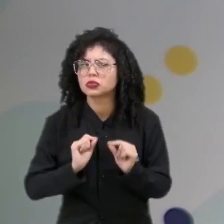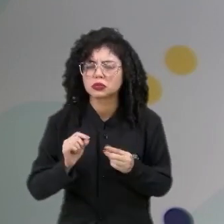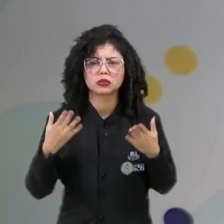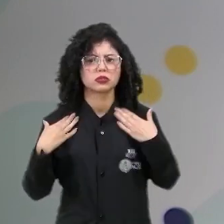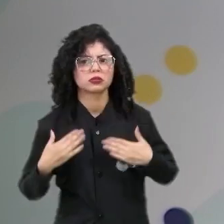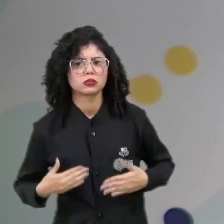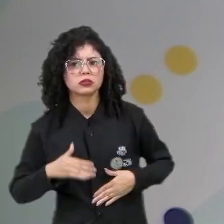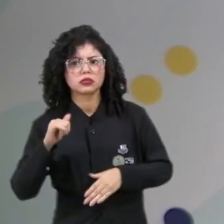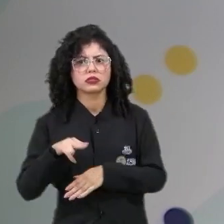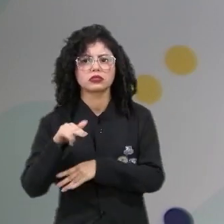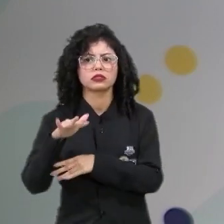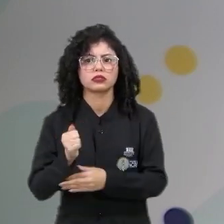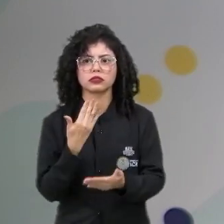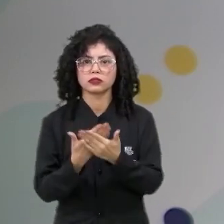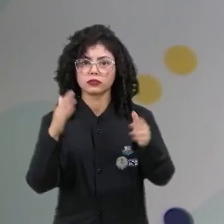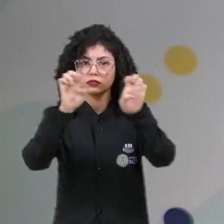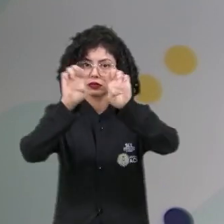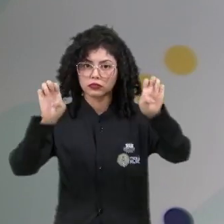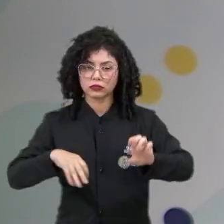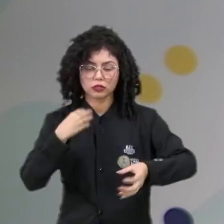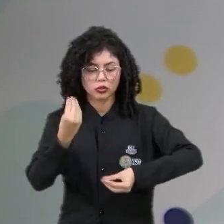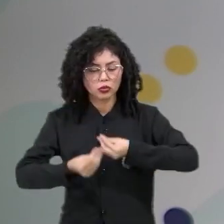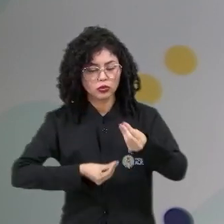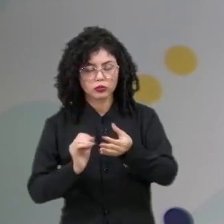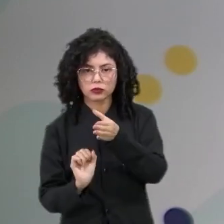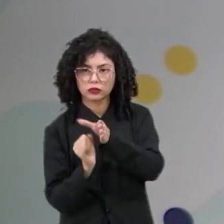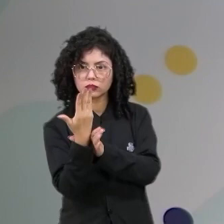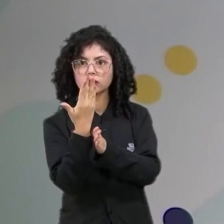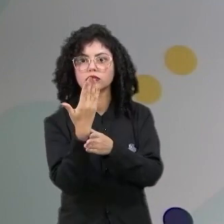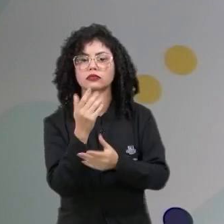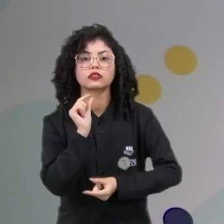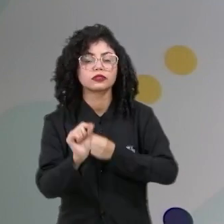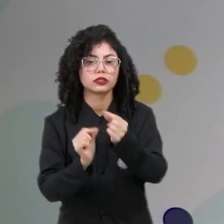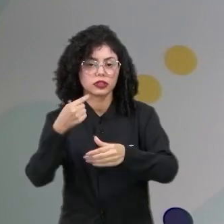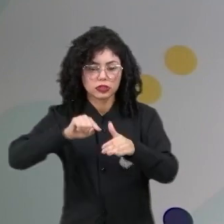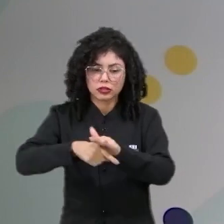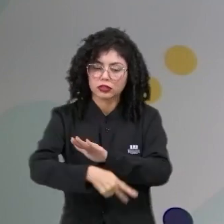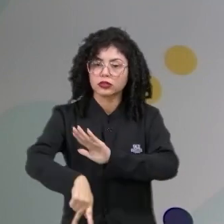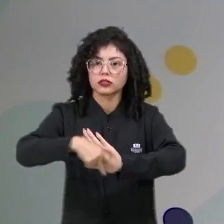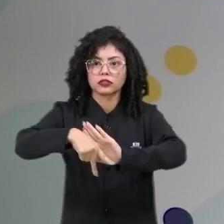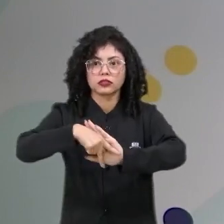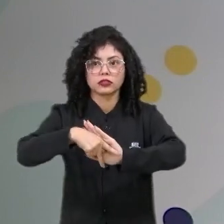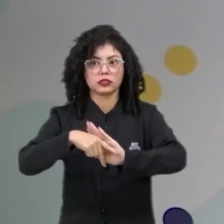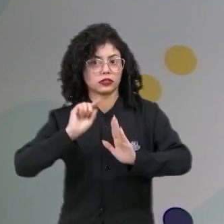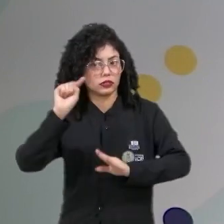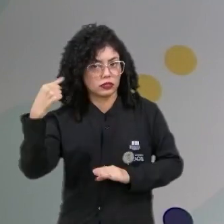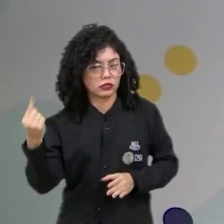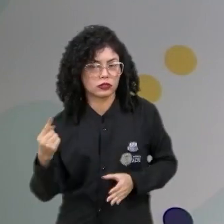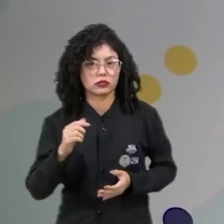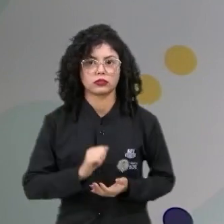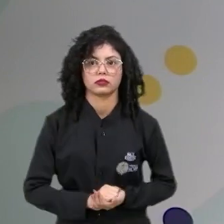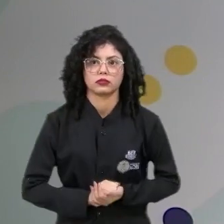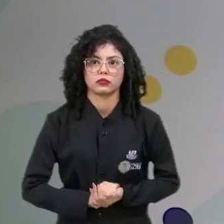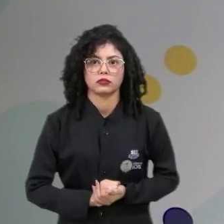anatomia? Anatomia é a estrutura, é como se forma, é o que está ali naquele